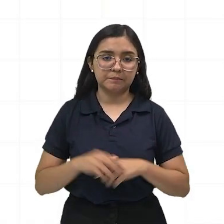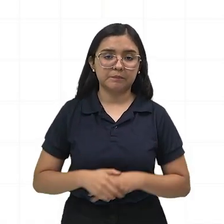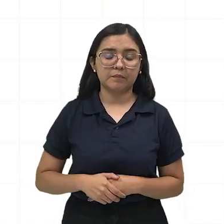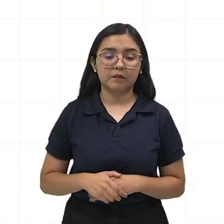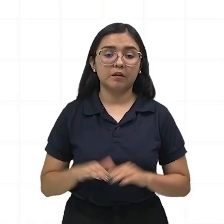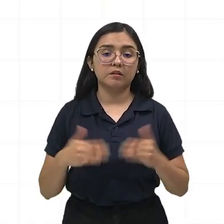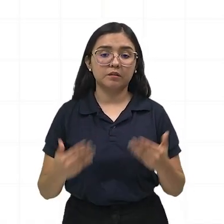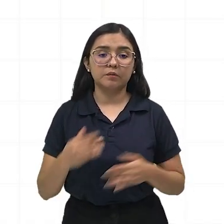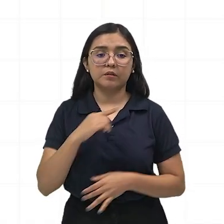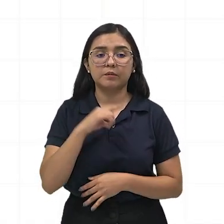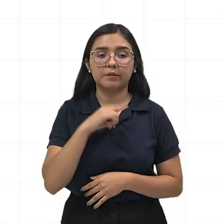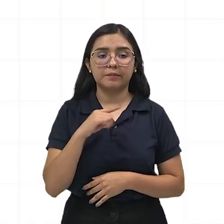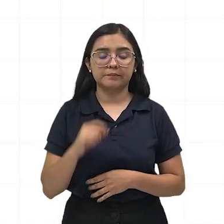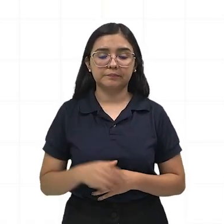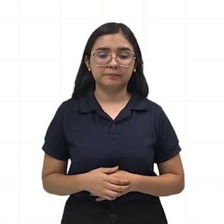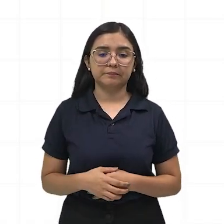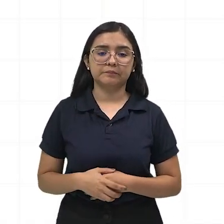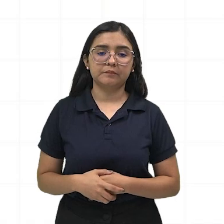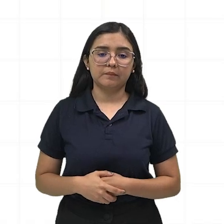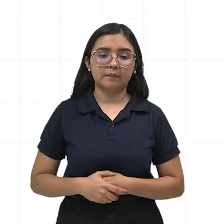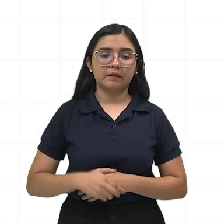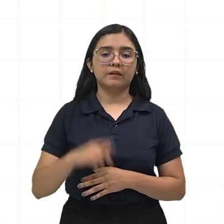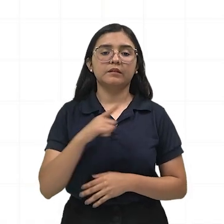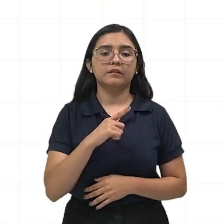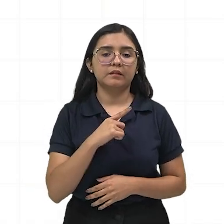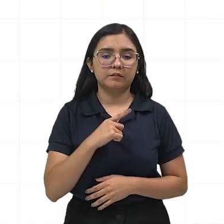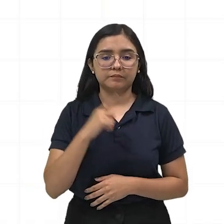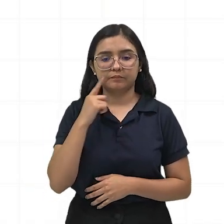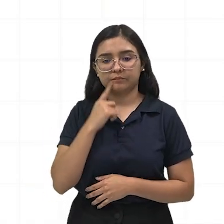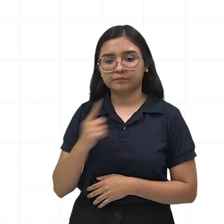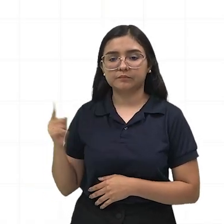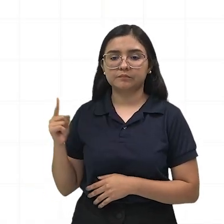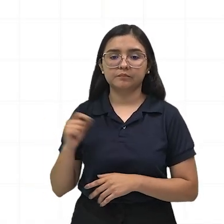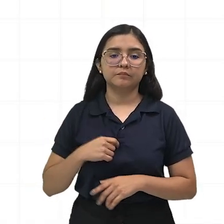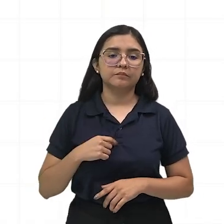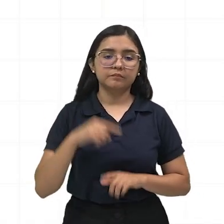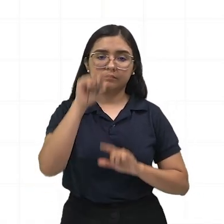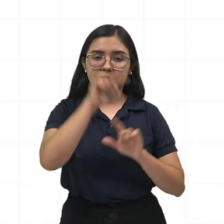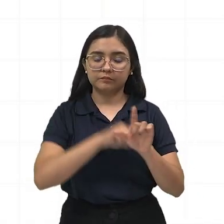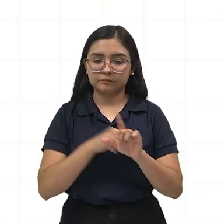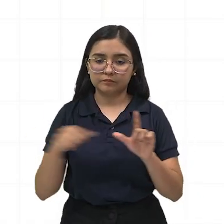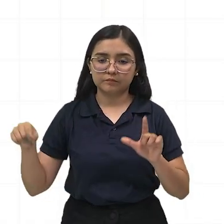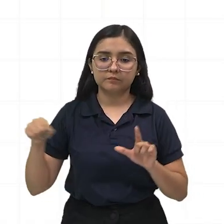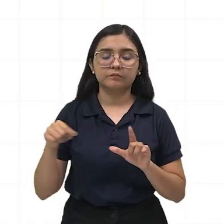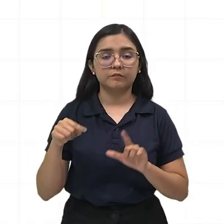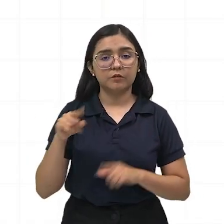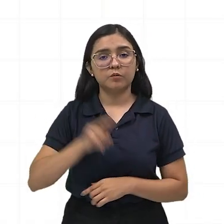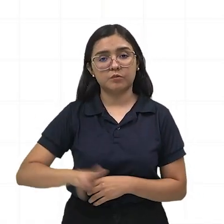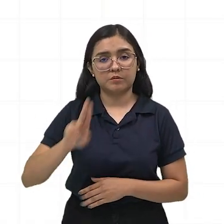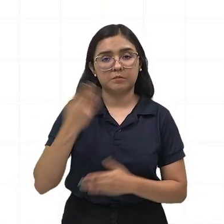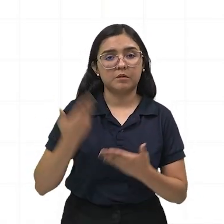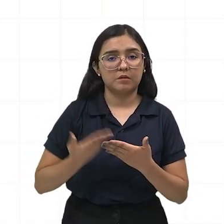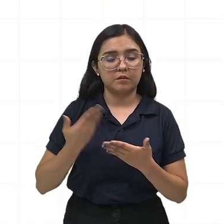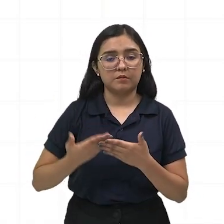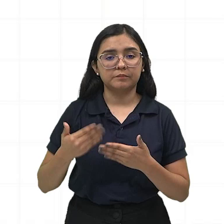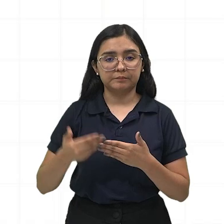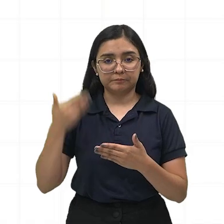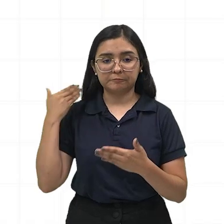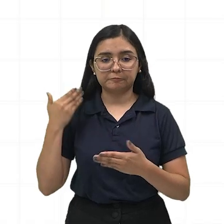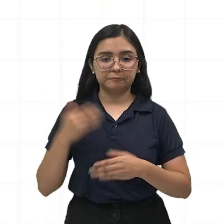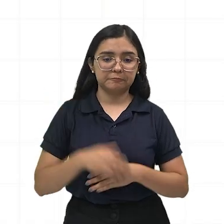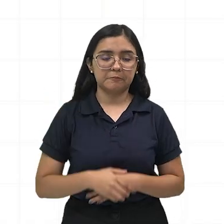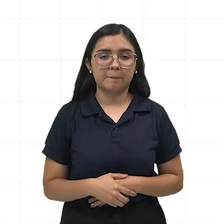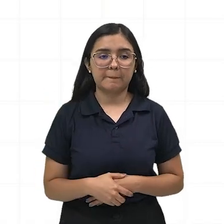aí nós temos, né, o nosso recurso aqui que nós utilizamos muito nas nossas aulas, o